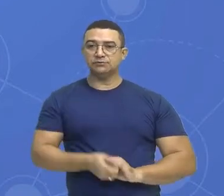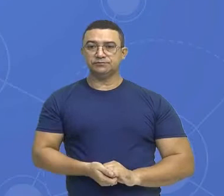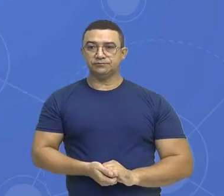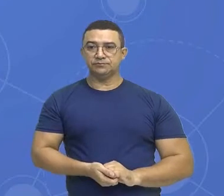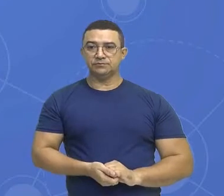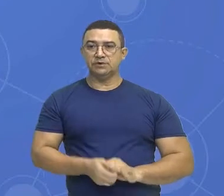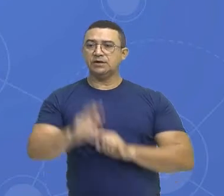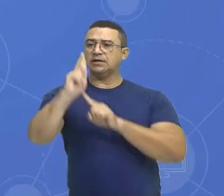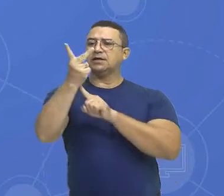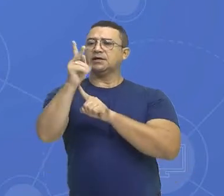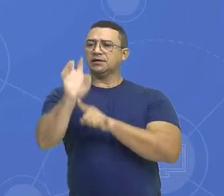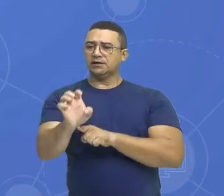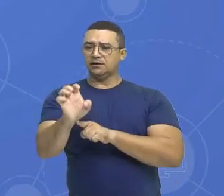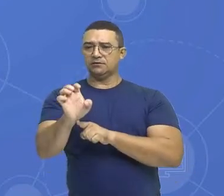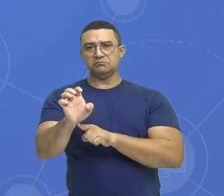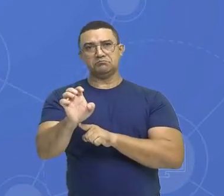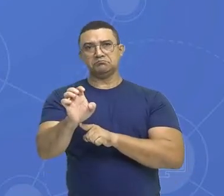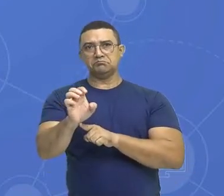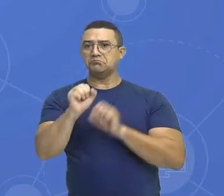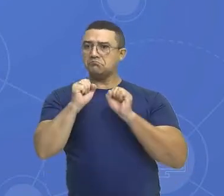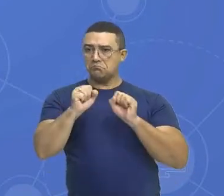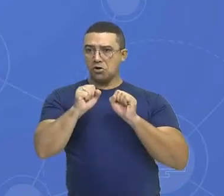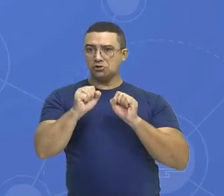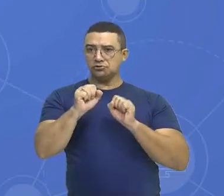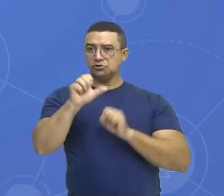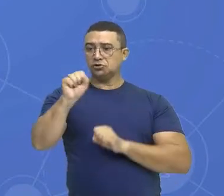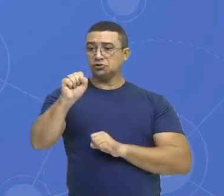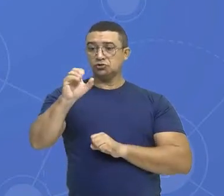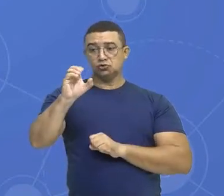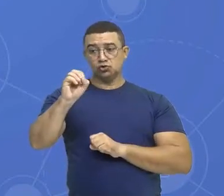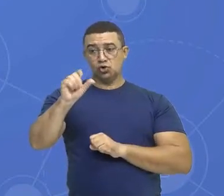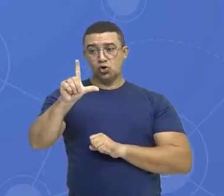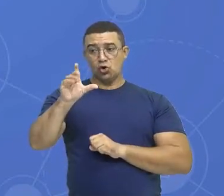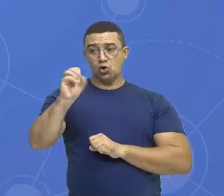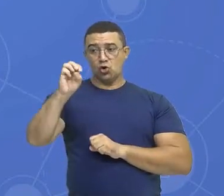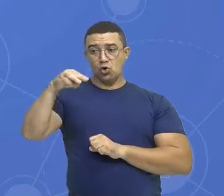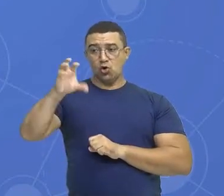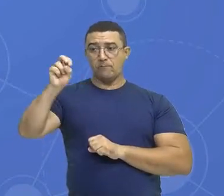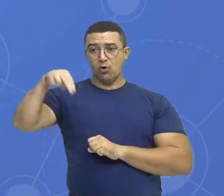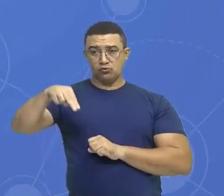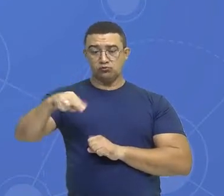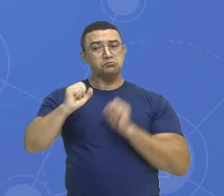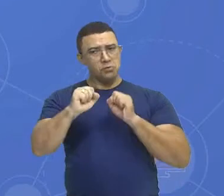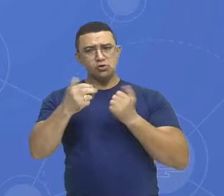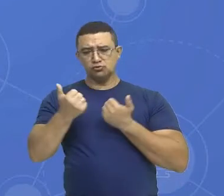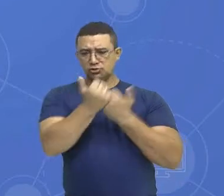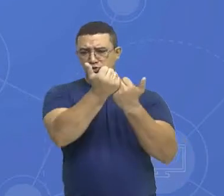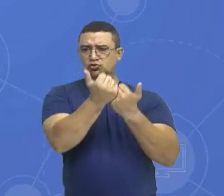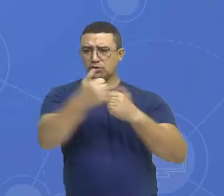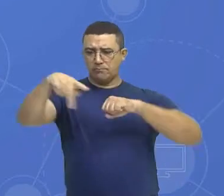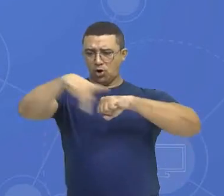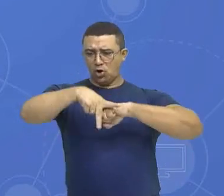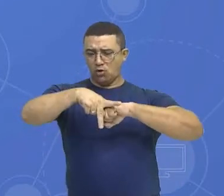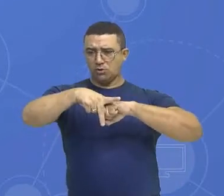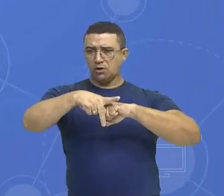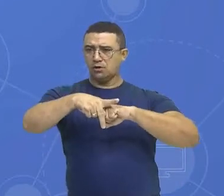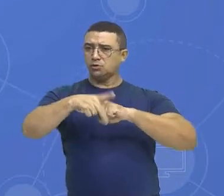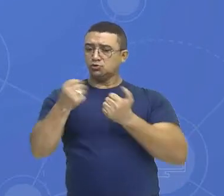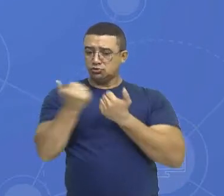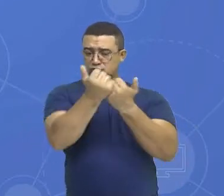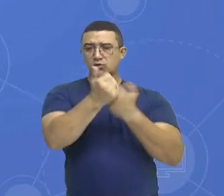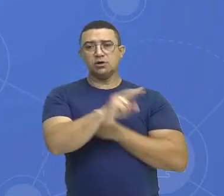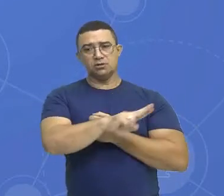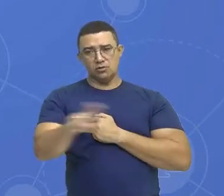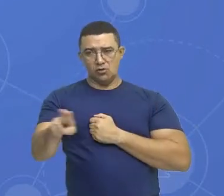invés de he, por exemplo, eu utilizo o nome do meu amigo, Solomon, por exemplo. Eu estou substituindo, né, um pronome por um nome. É uma